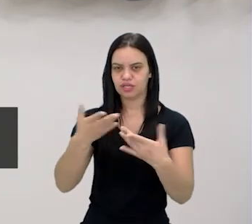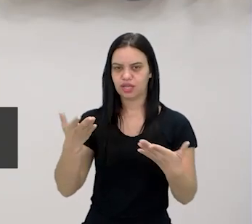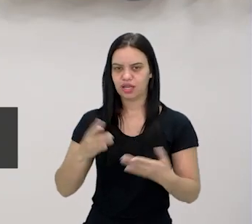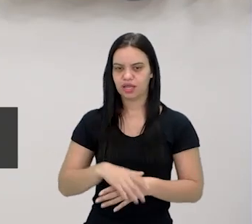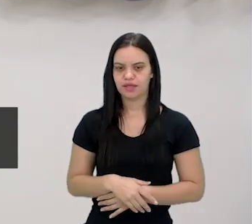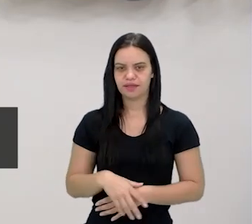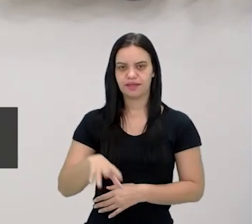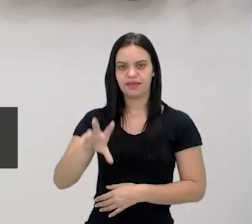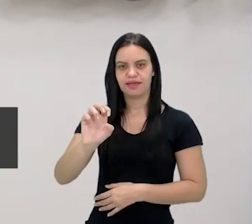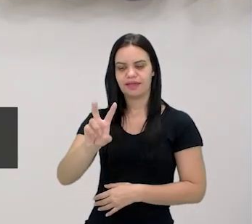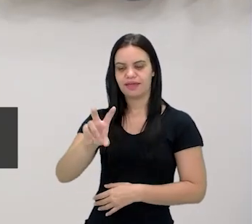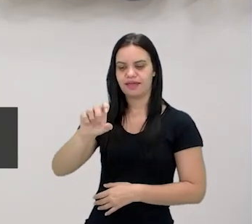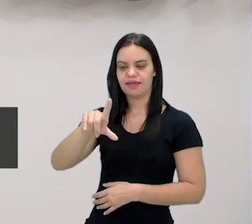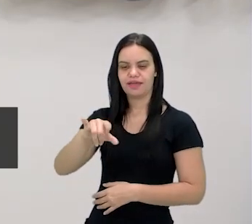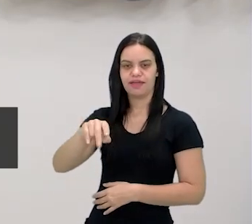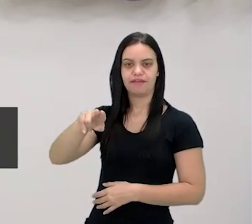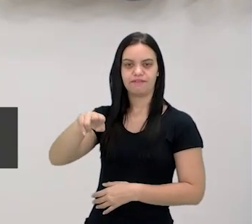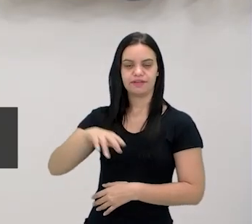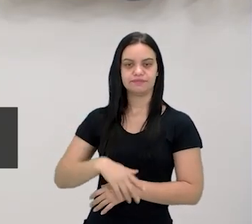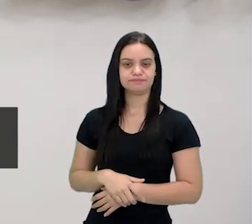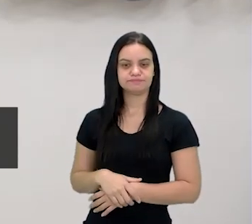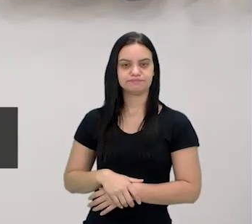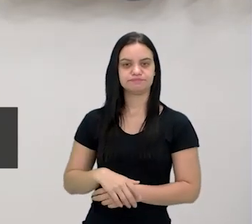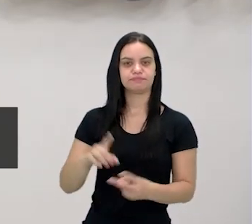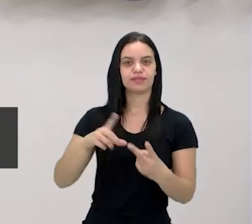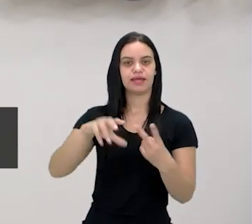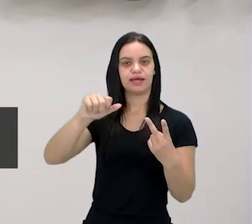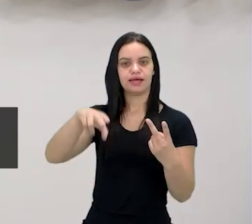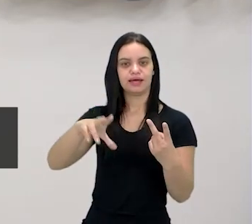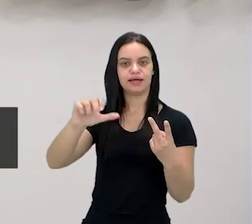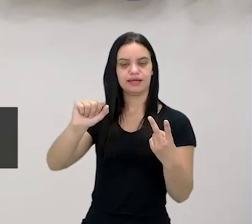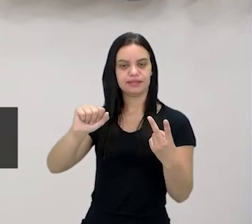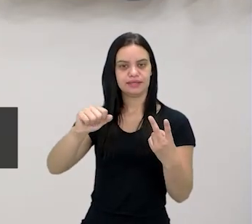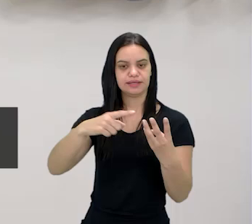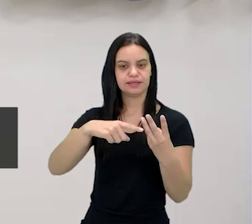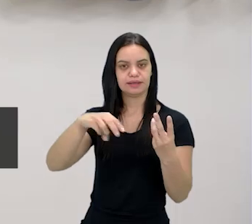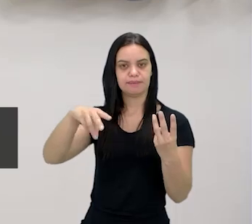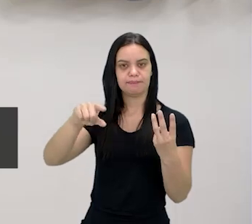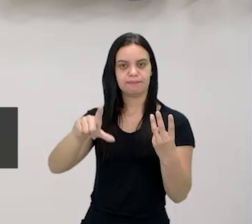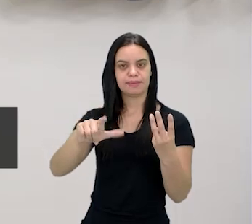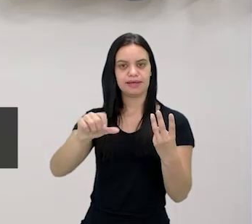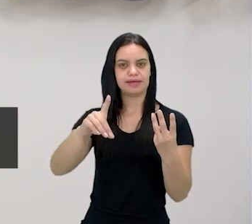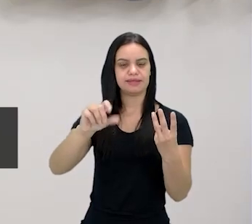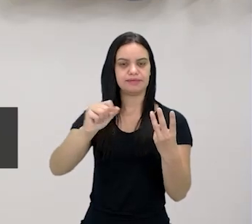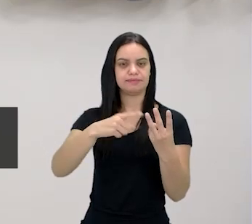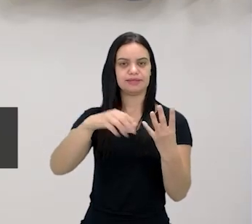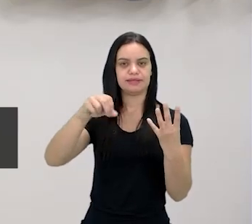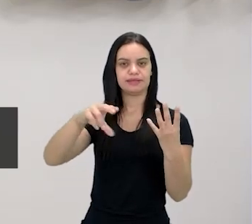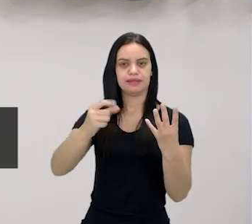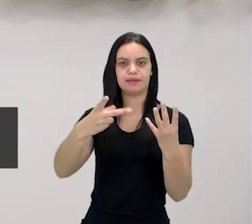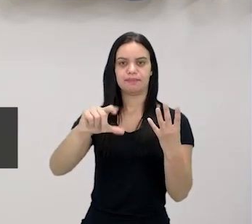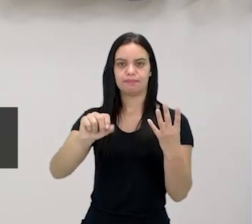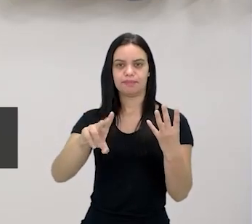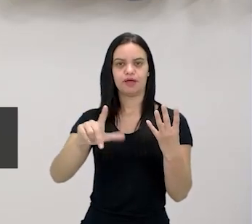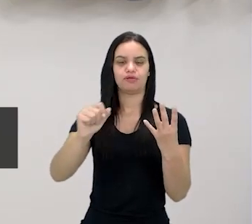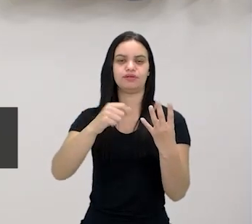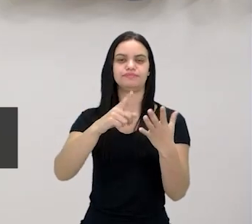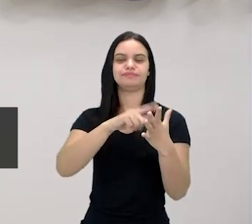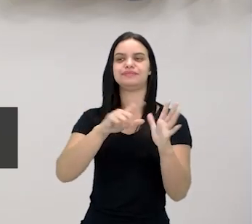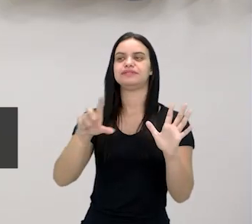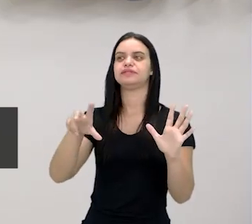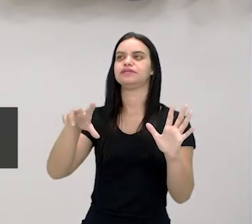A Evelyn, a Ana Cláudia, a Magda, a Ana Paula, a